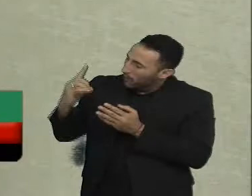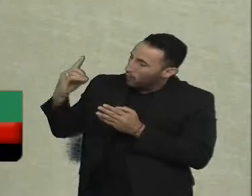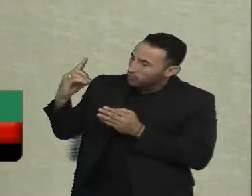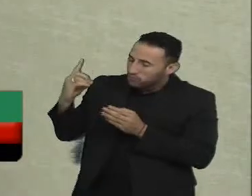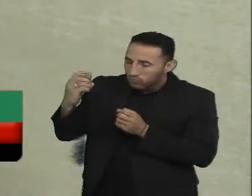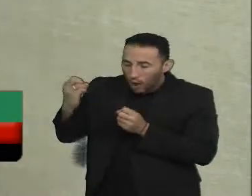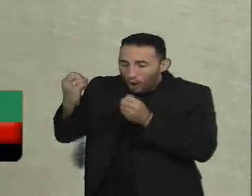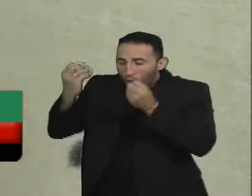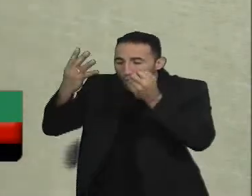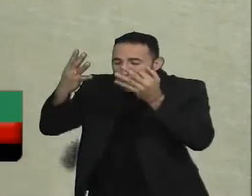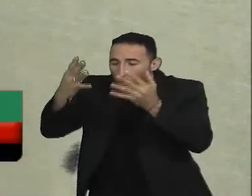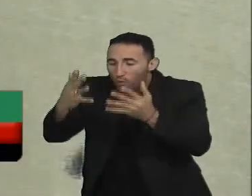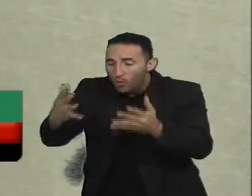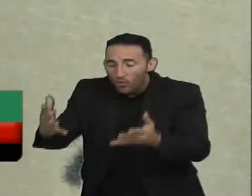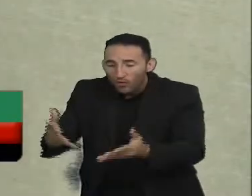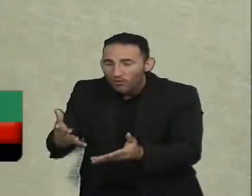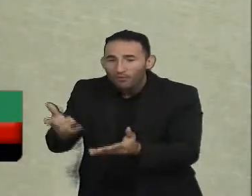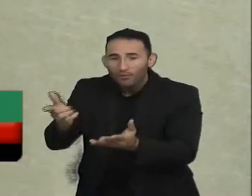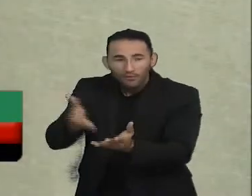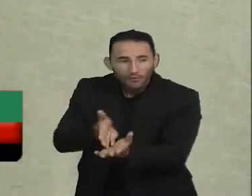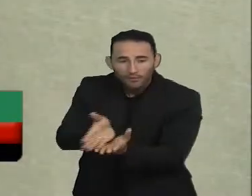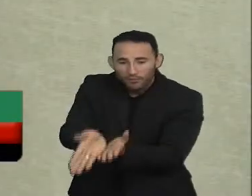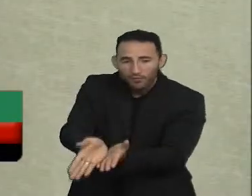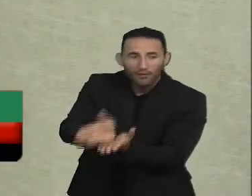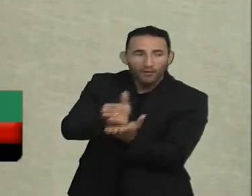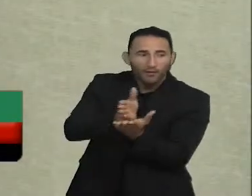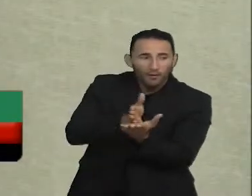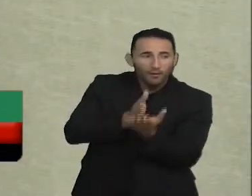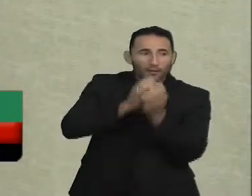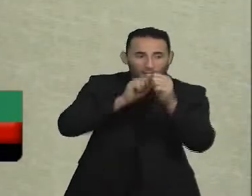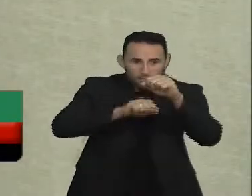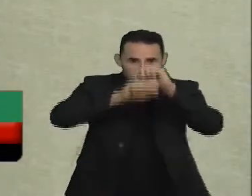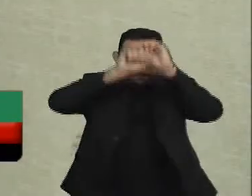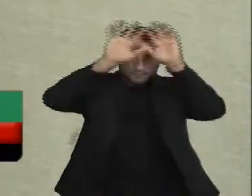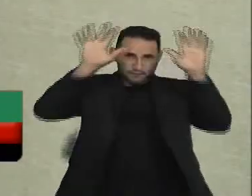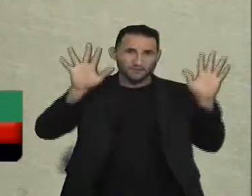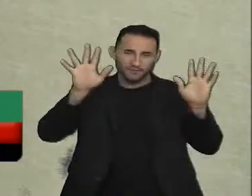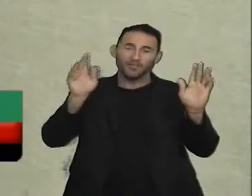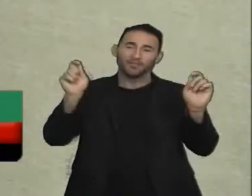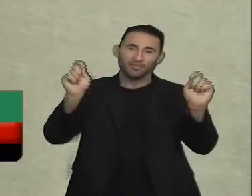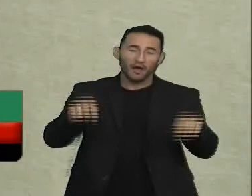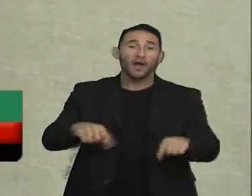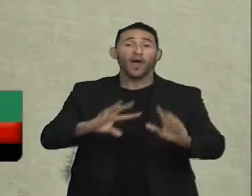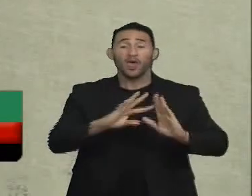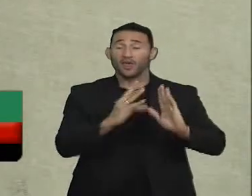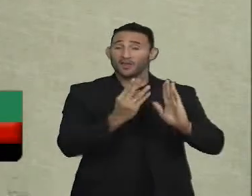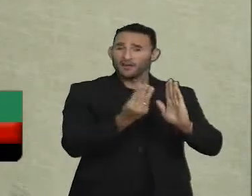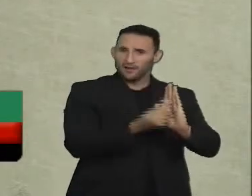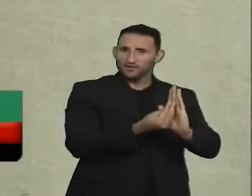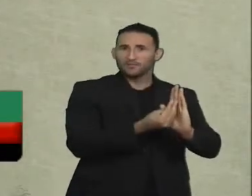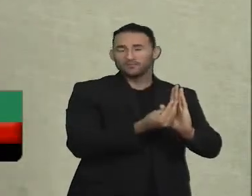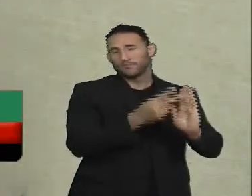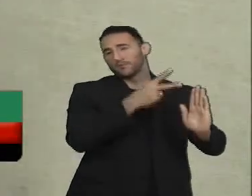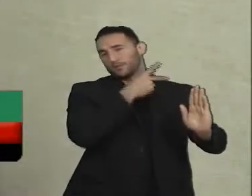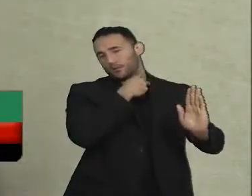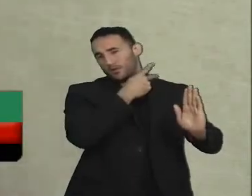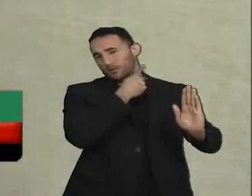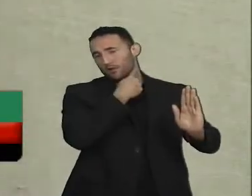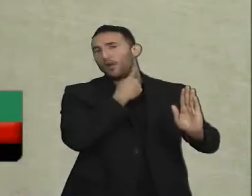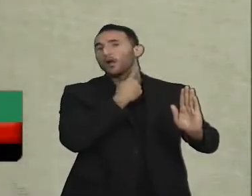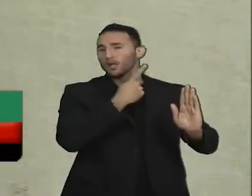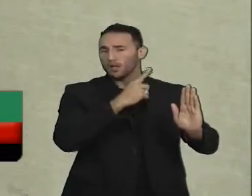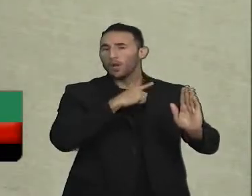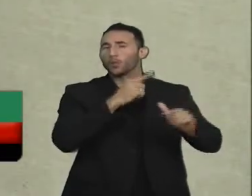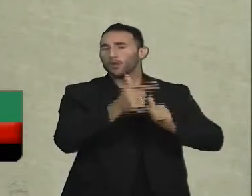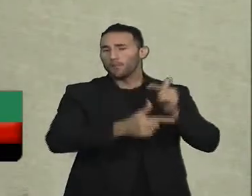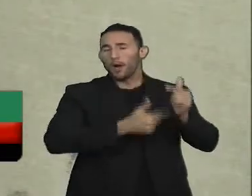entendimento da palavra, e eu sei muito bem que a igreja presbiteriana leva muito a